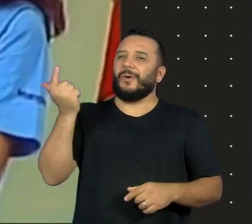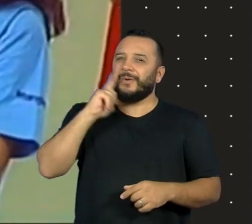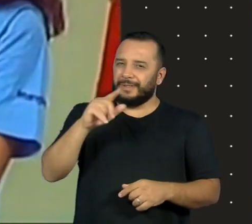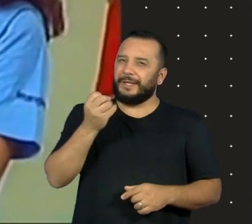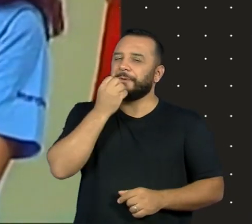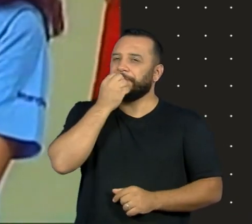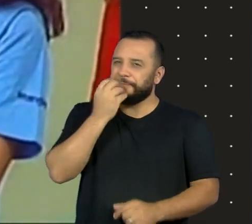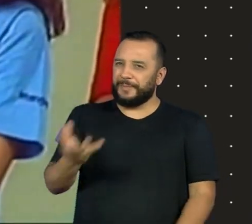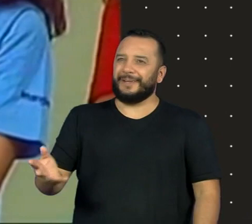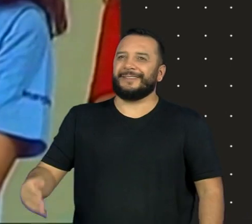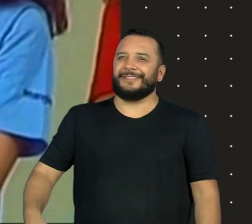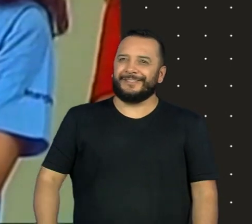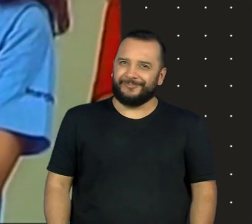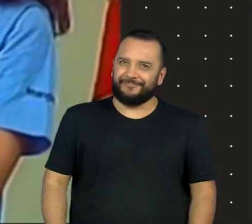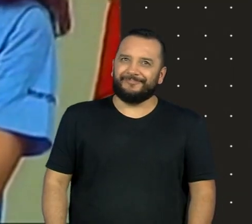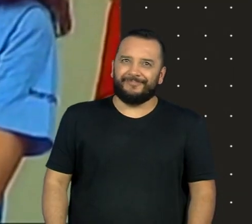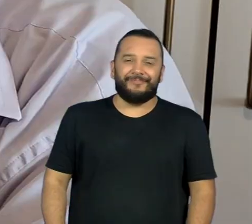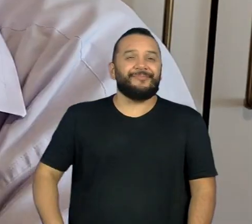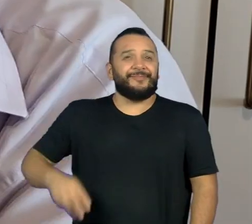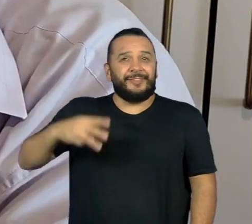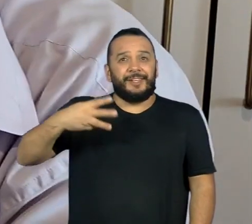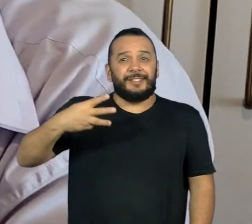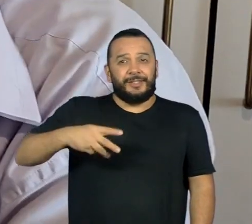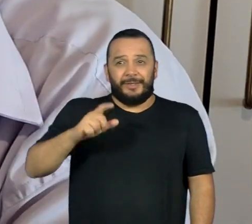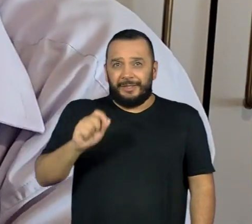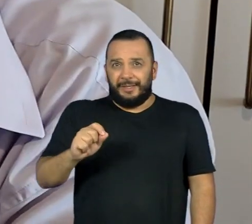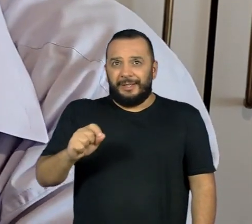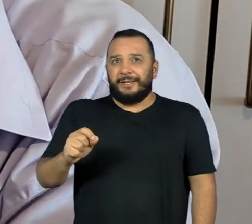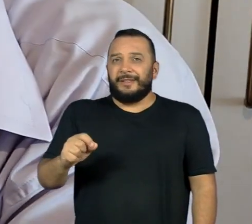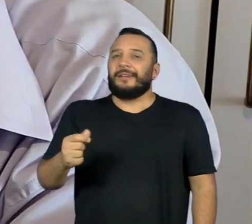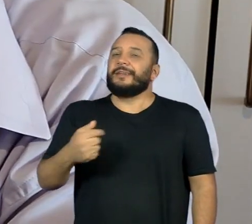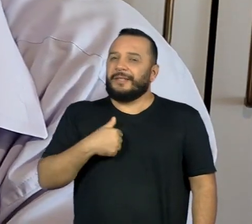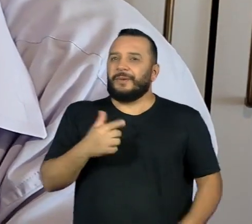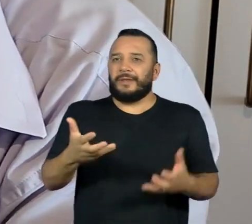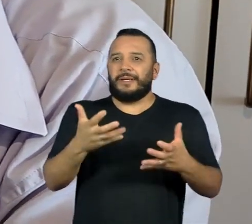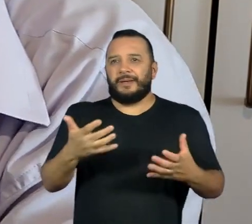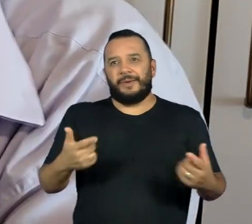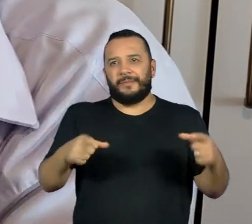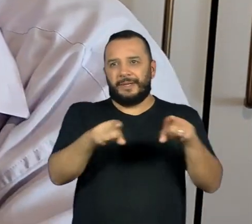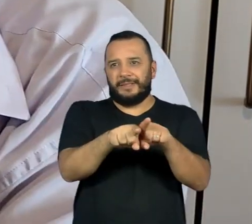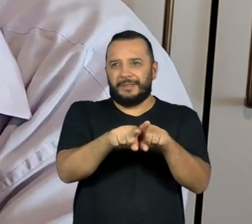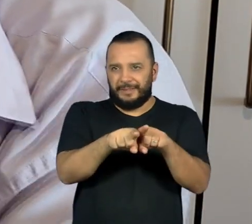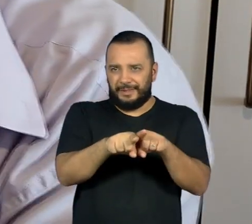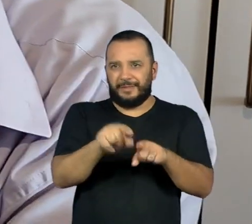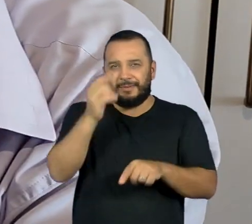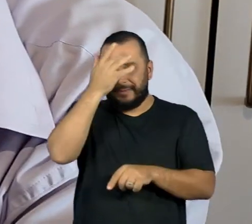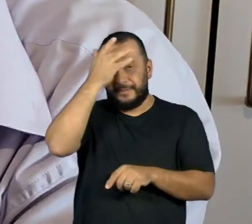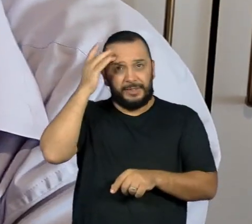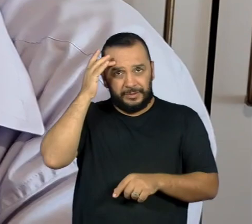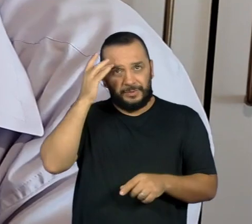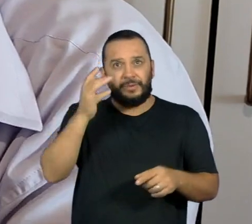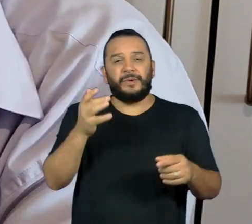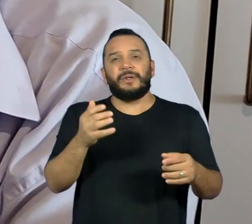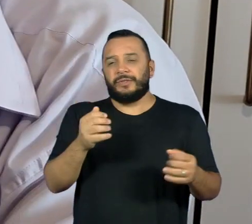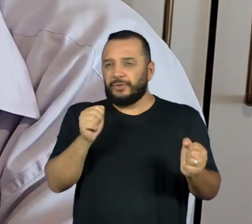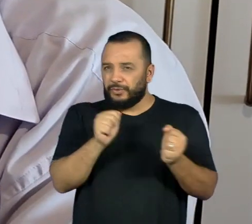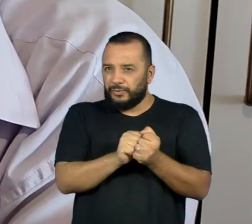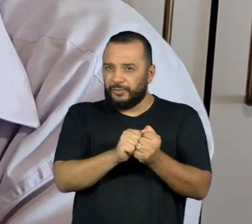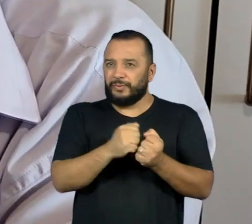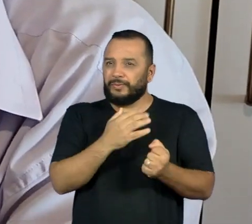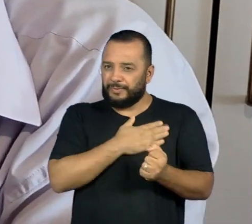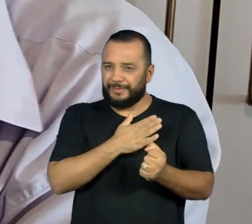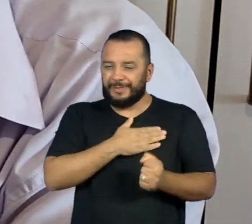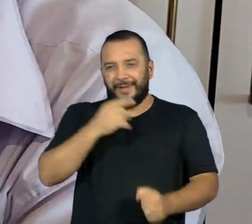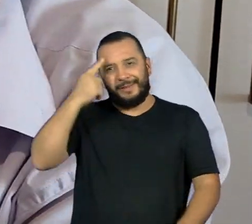bem. E terceiro, eu queria uma parceira, uma pessoa que agarrasse comigo a